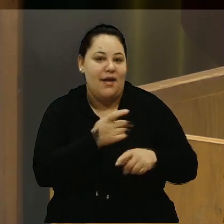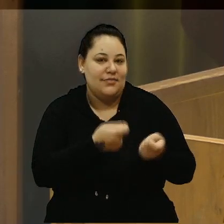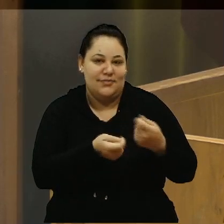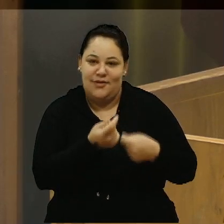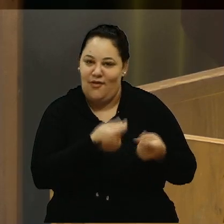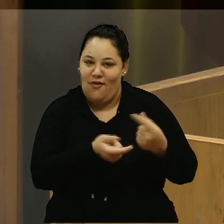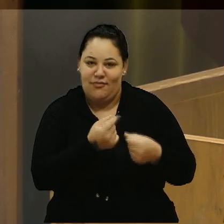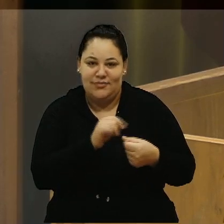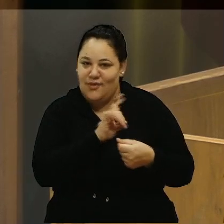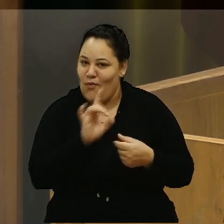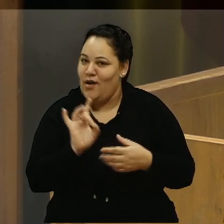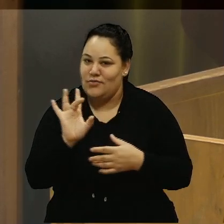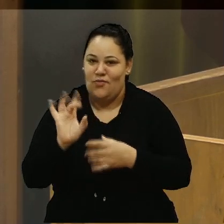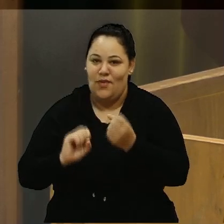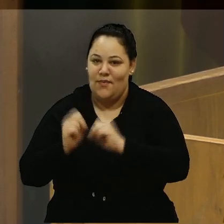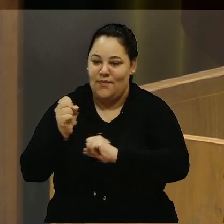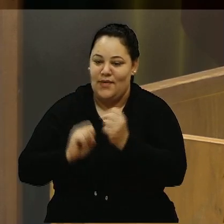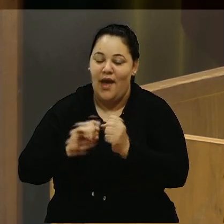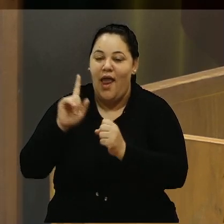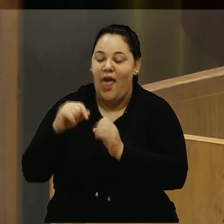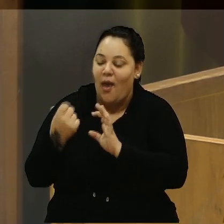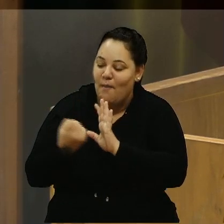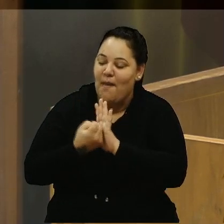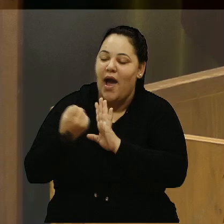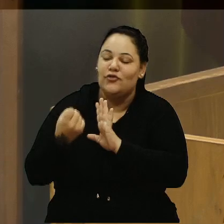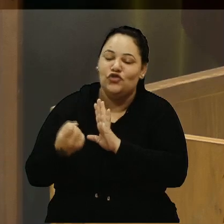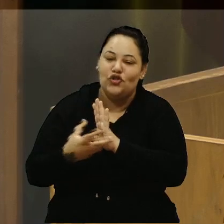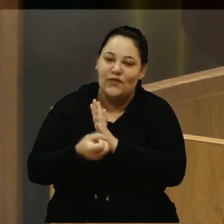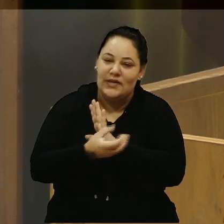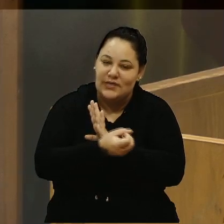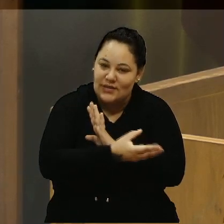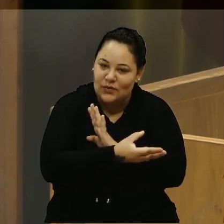não é apenas uma empresa, ela é um símbolo de inovação,